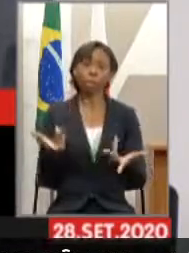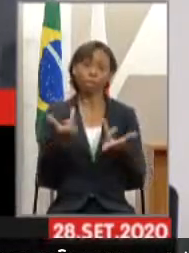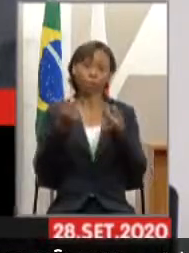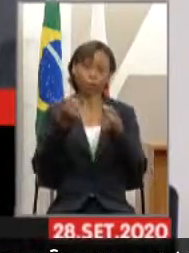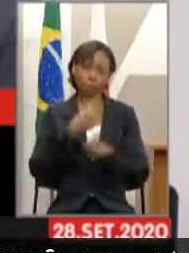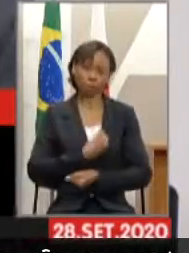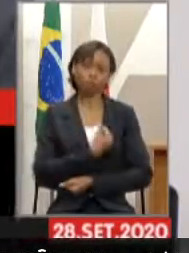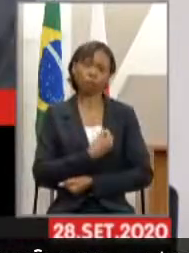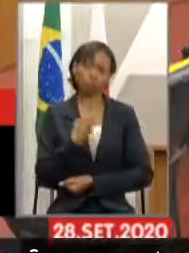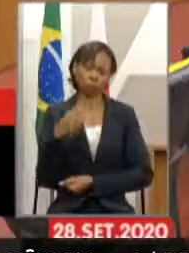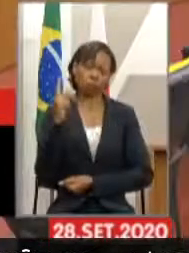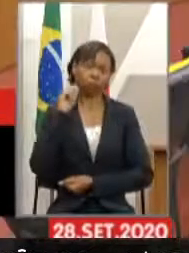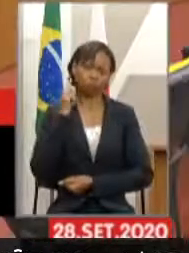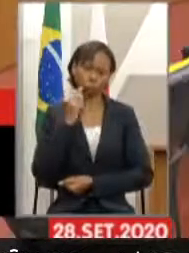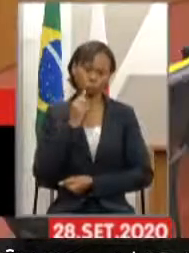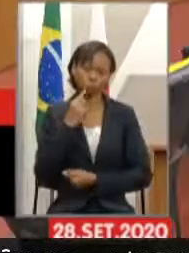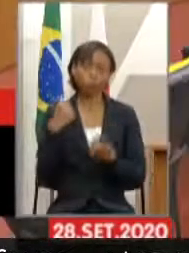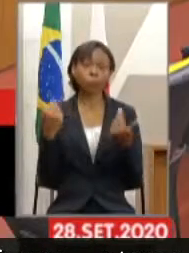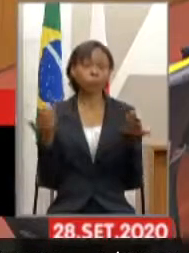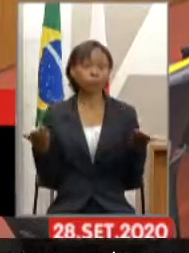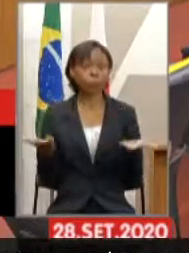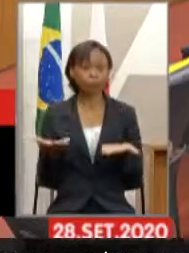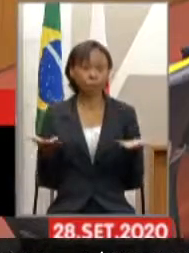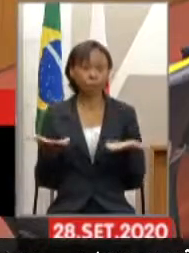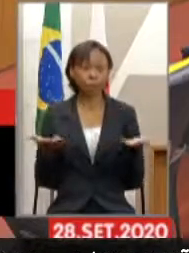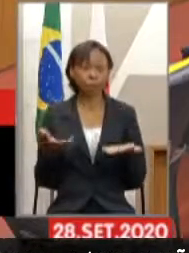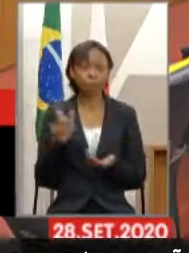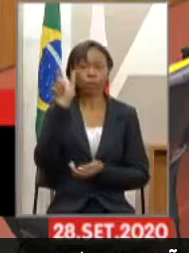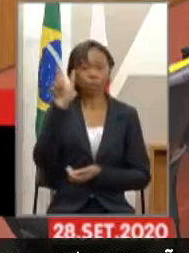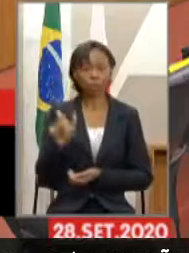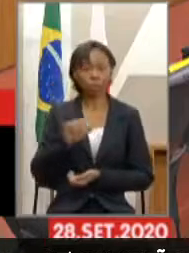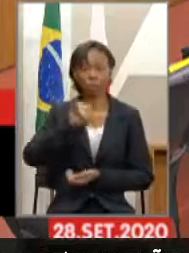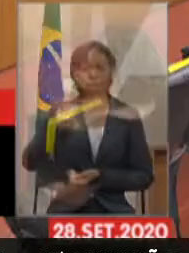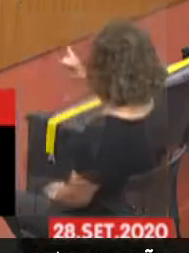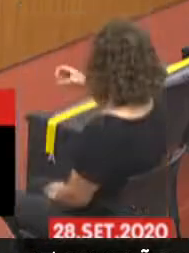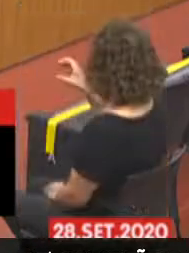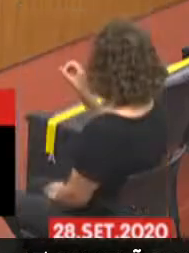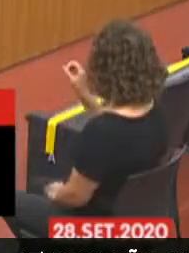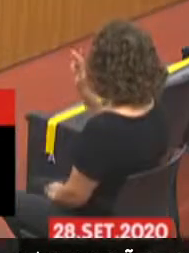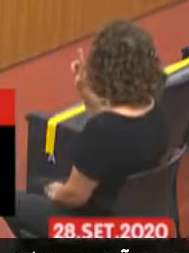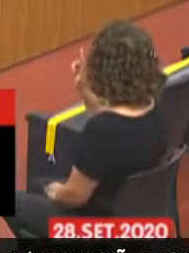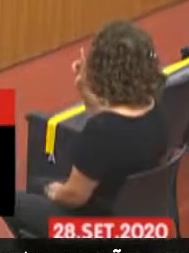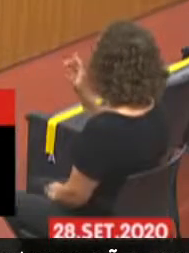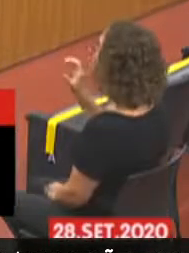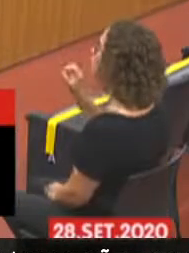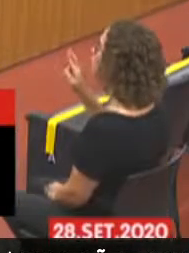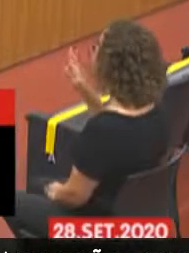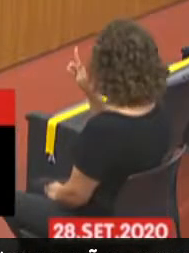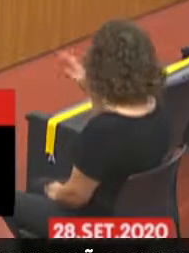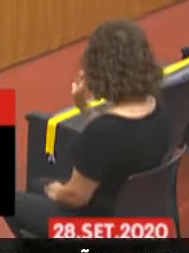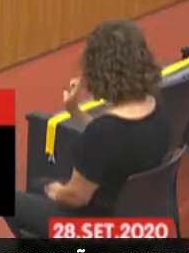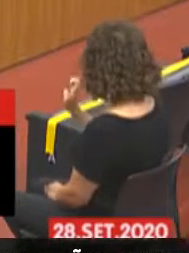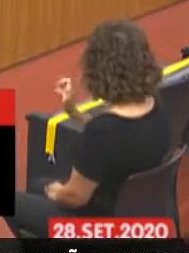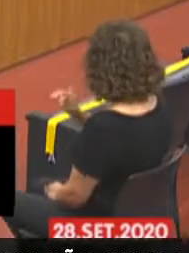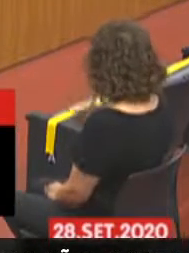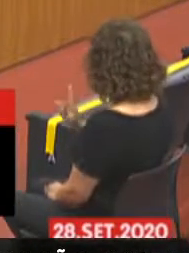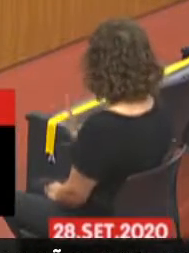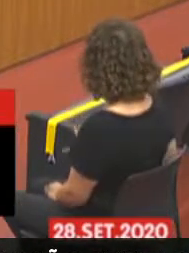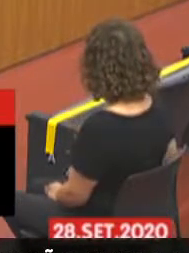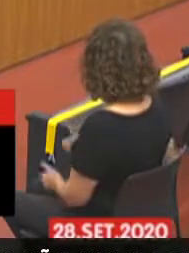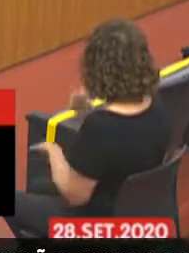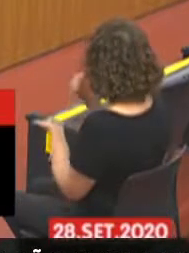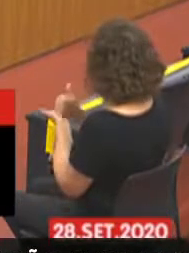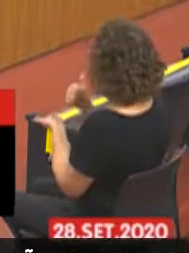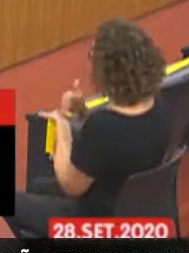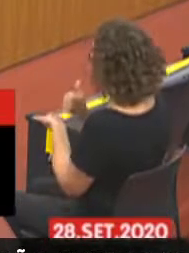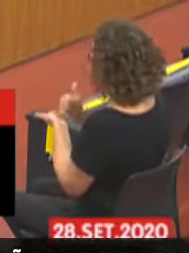com a palavra agora o senhor Jorge Luiz Pondjelupi, que é o presidente da Sociedade de Surdos